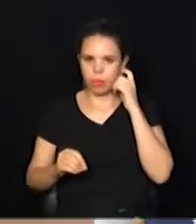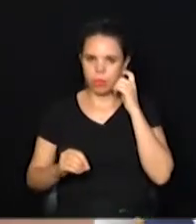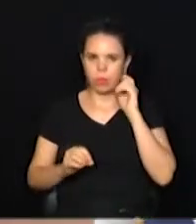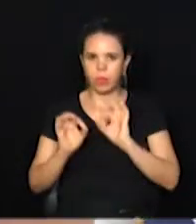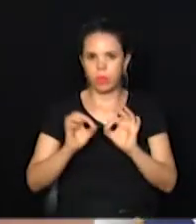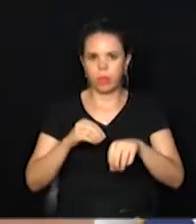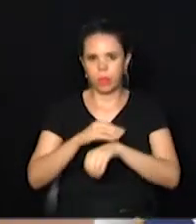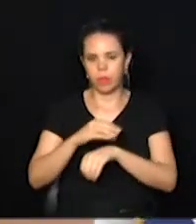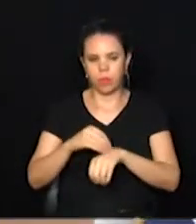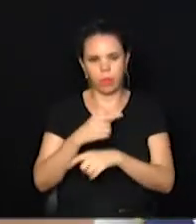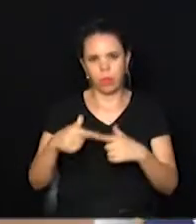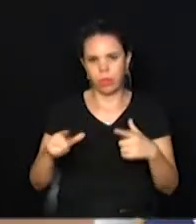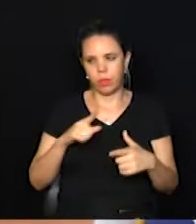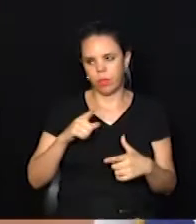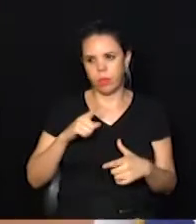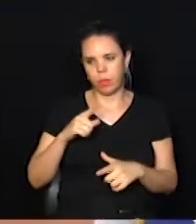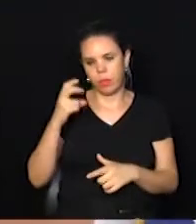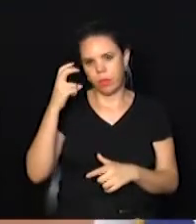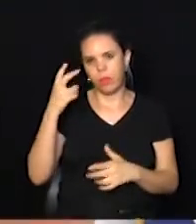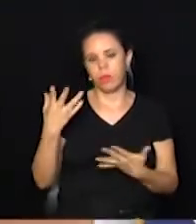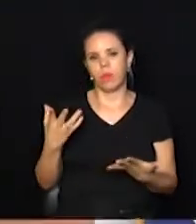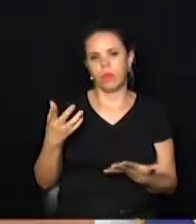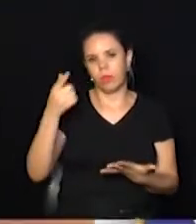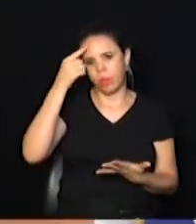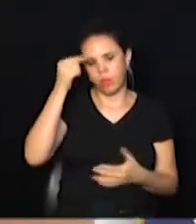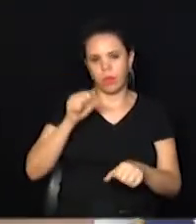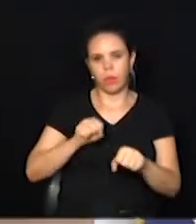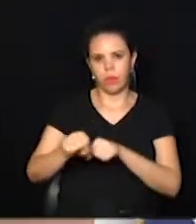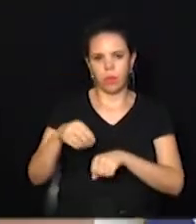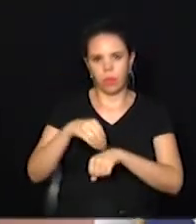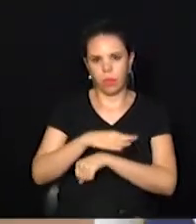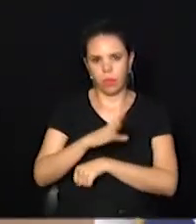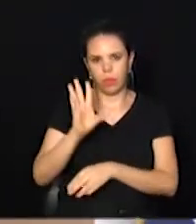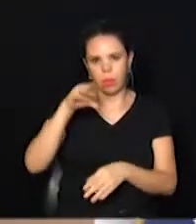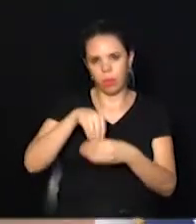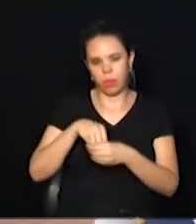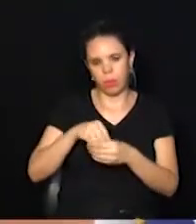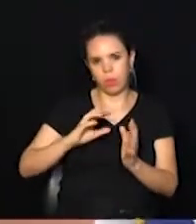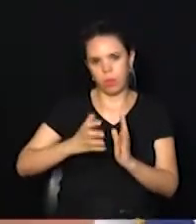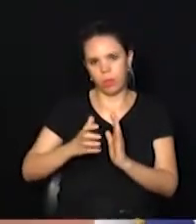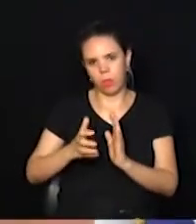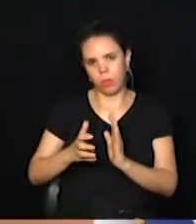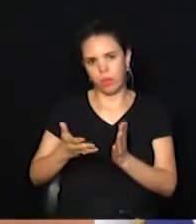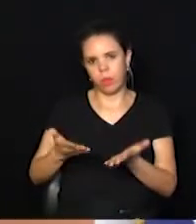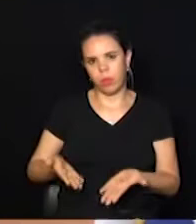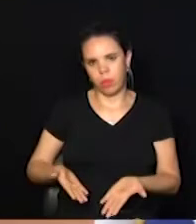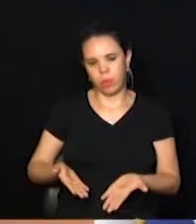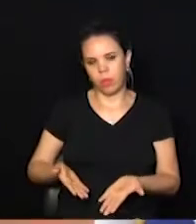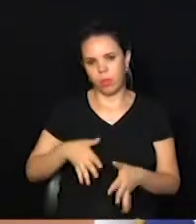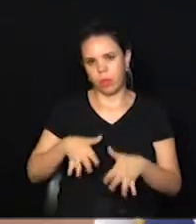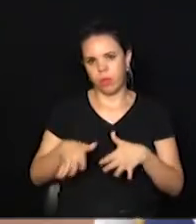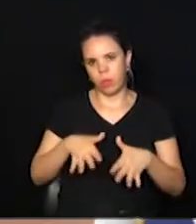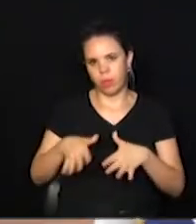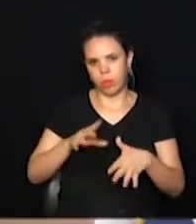produção intelectual que eles tinham da academia e que trouxeram para dentro do nosso partido, trouxeram para o movimento social